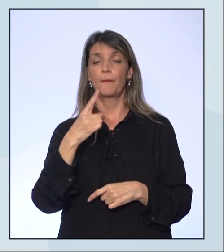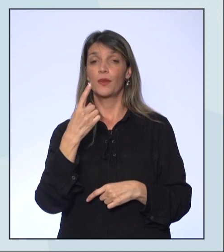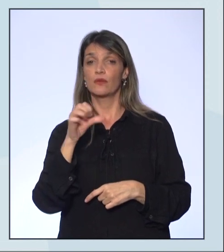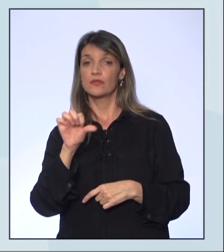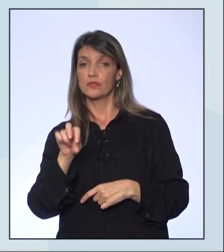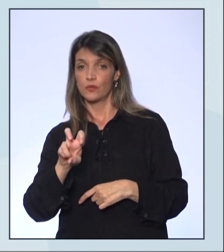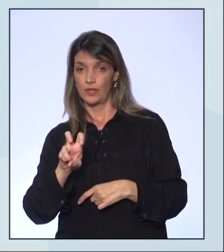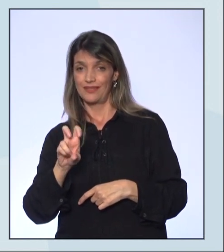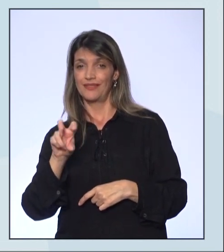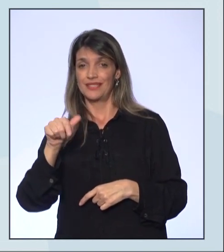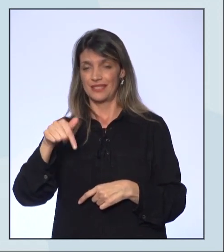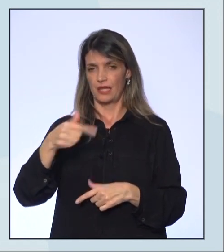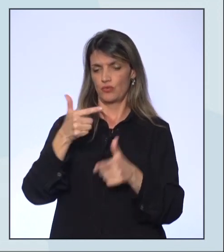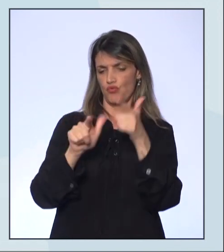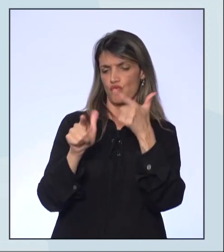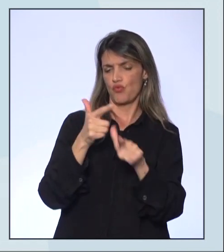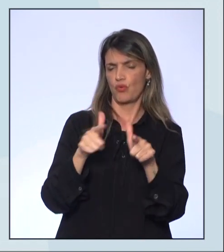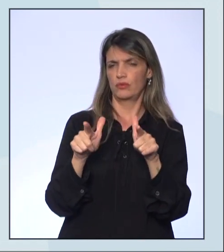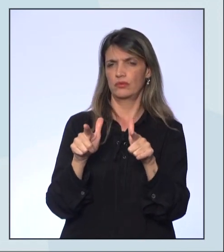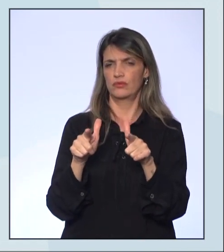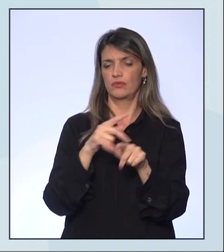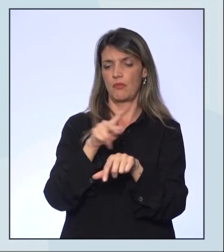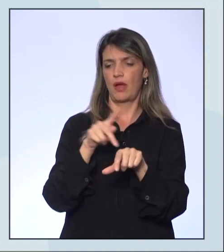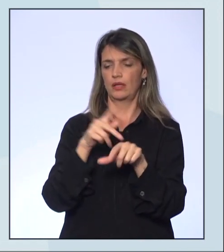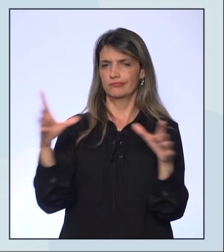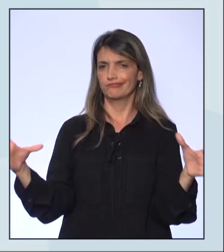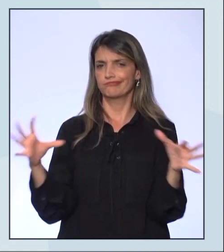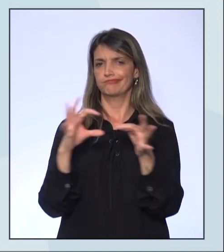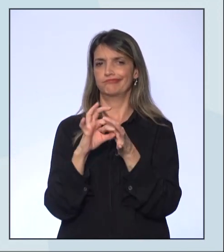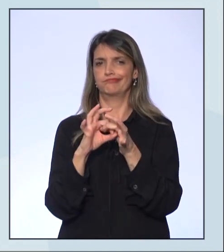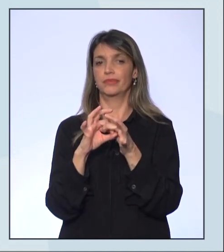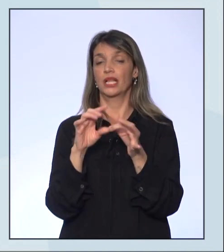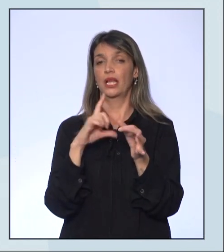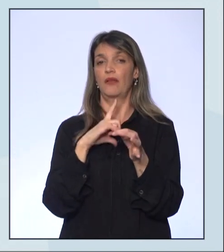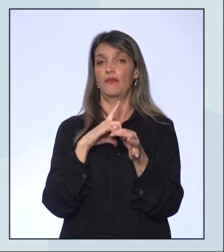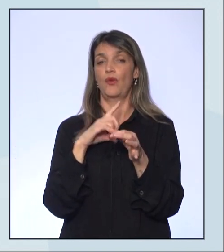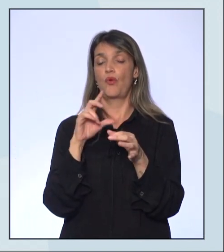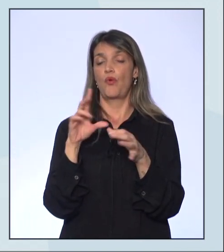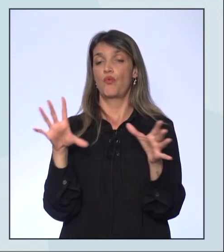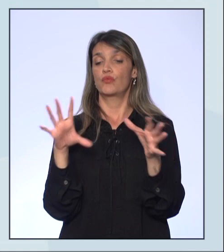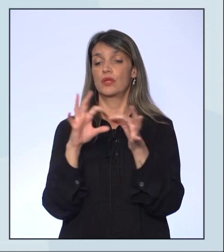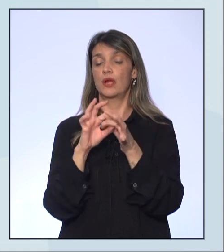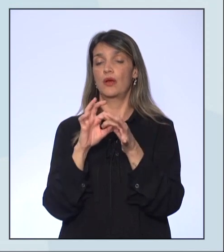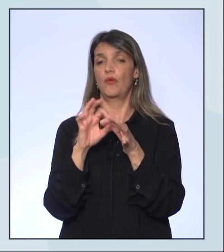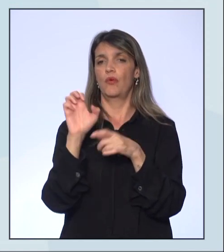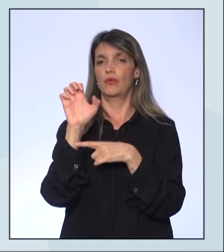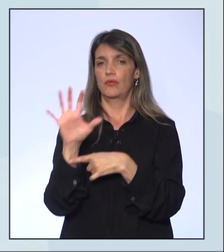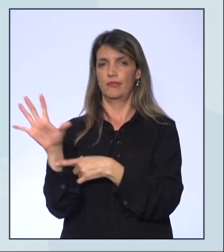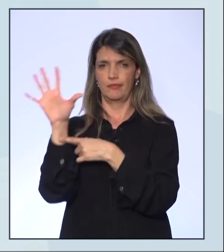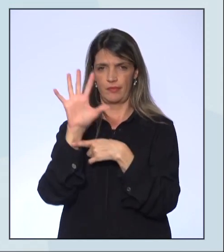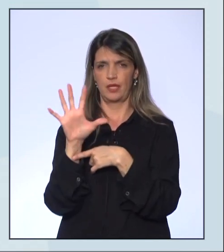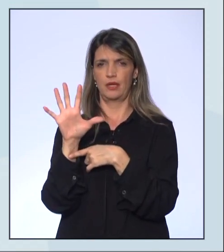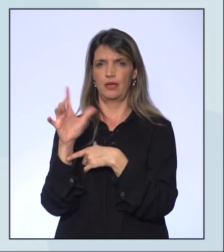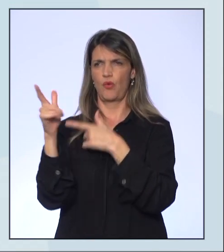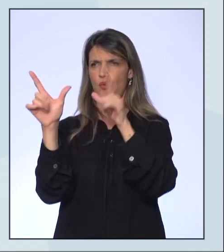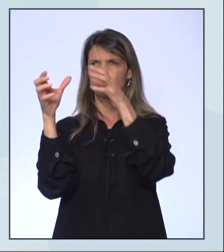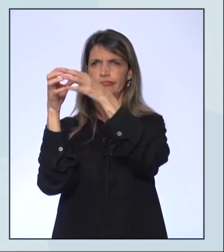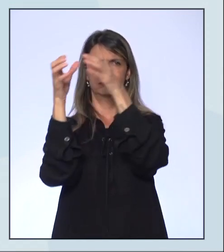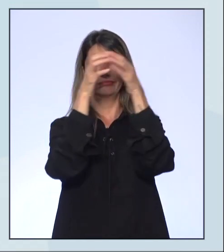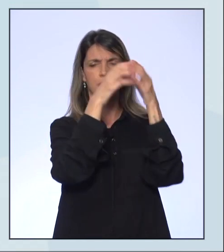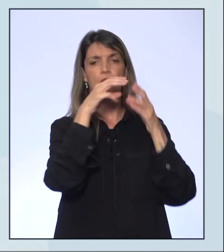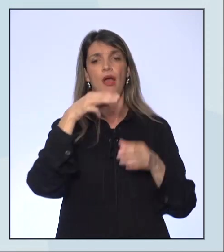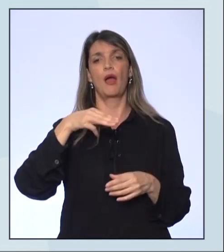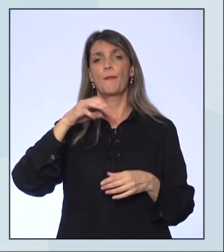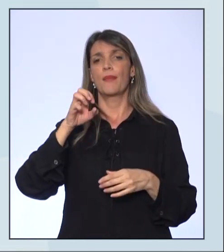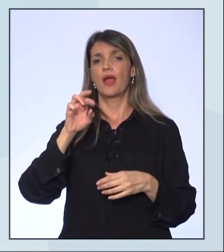1957, mais outros países se agregaram e formaram aí a União Europeia, aí, né, com o passar do tempo. E outros blocos, nós temos o